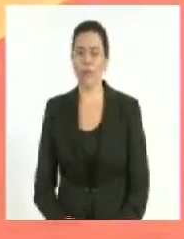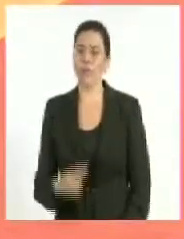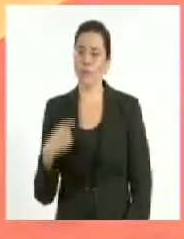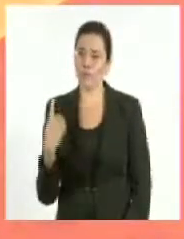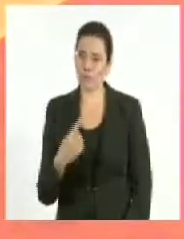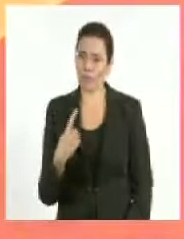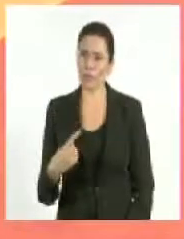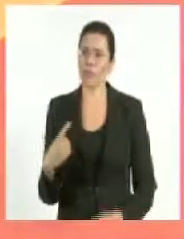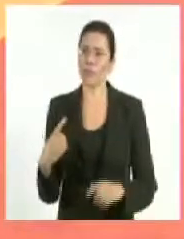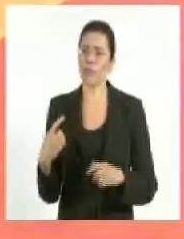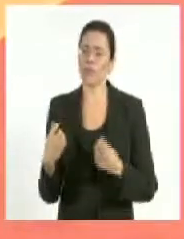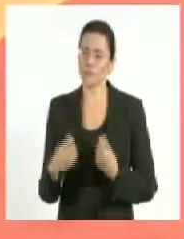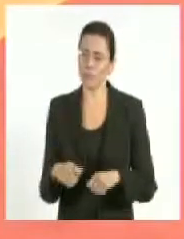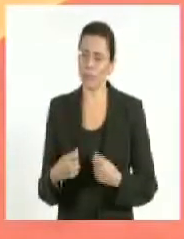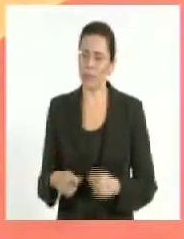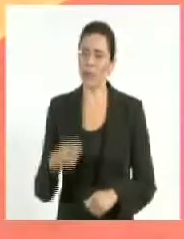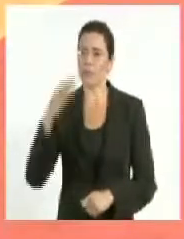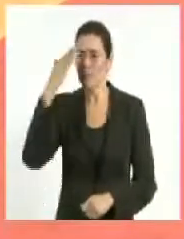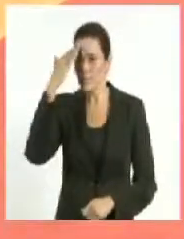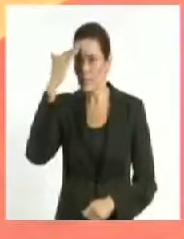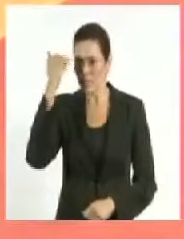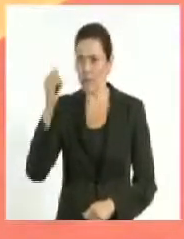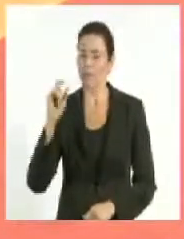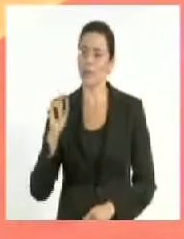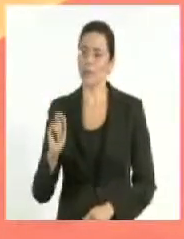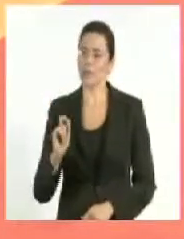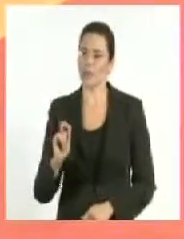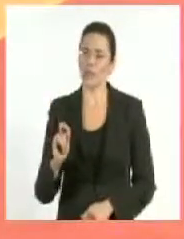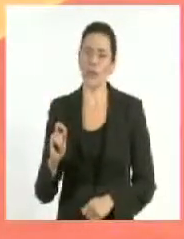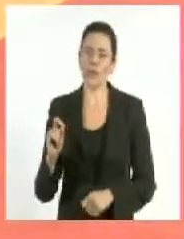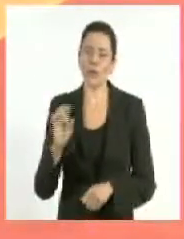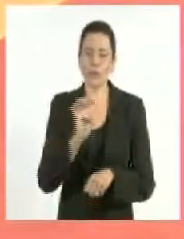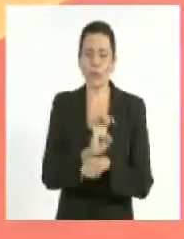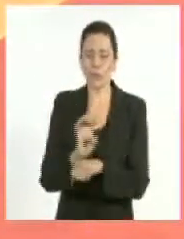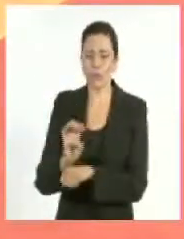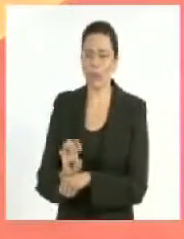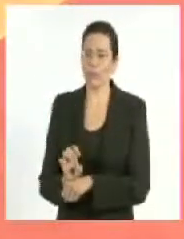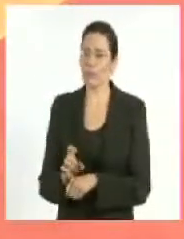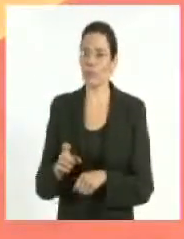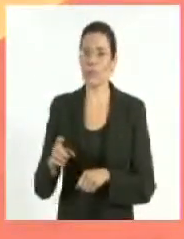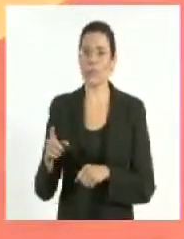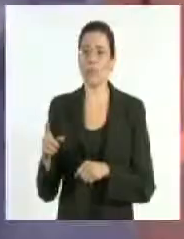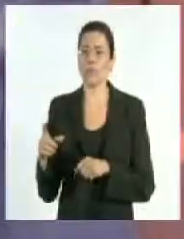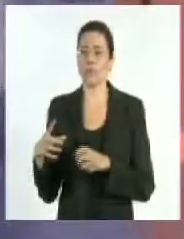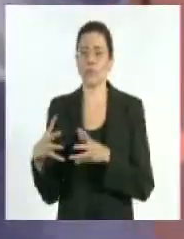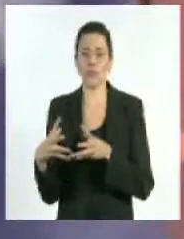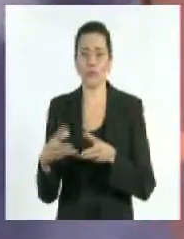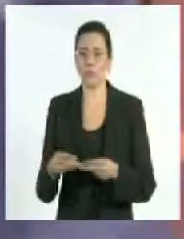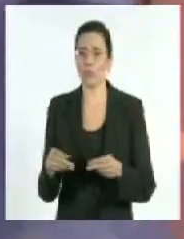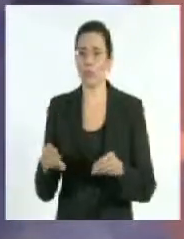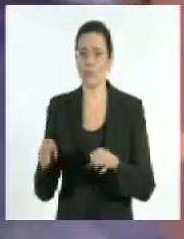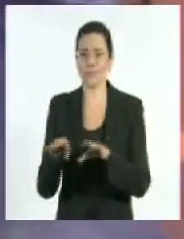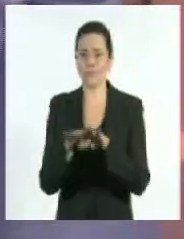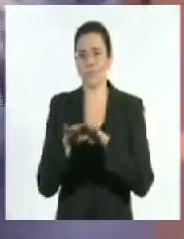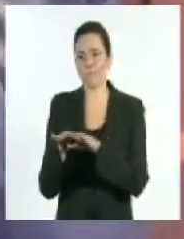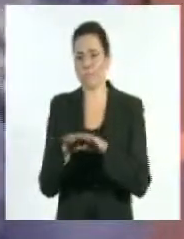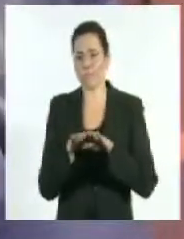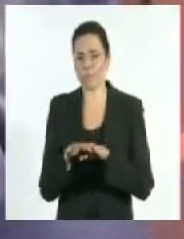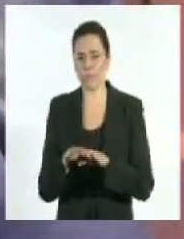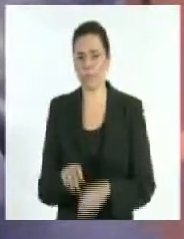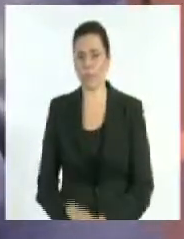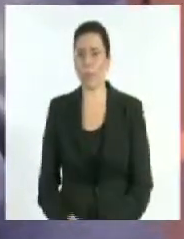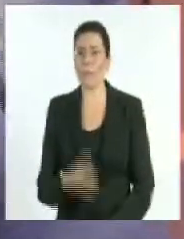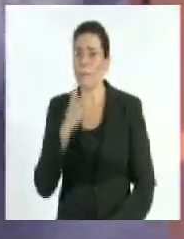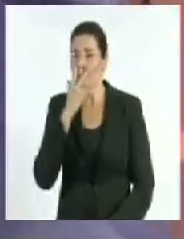que ter solidariedade entre seus entes. Mas isso também, deputado Júnior Verde, gera uma certa